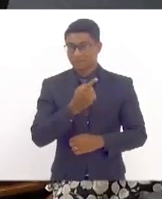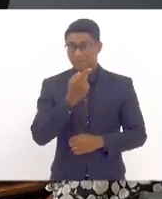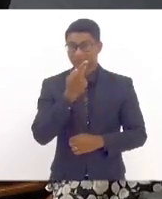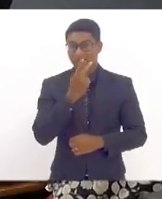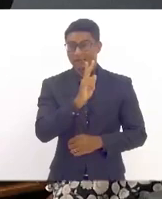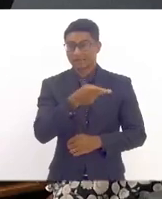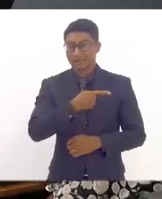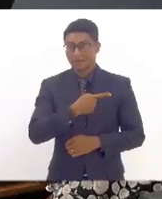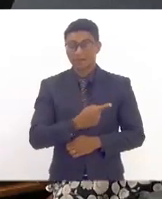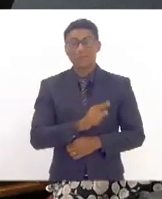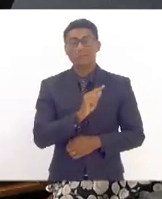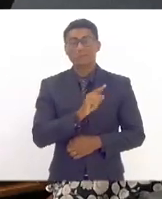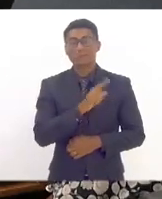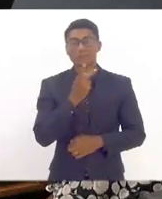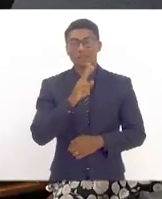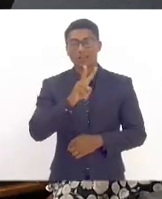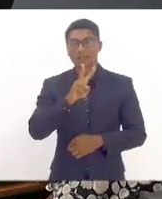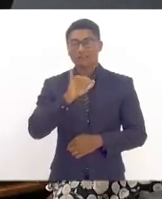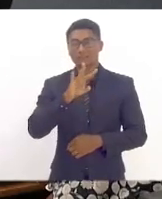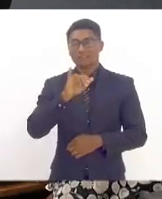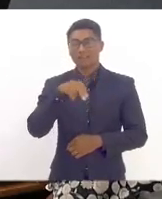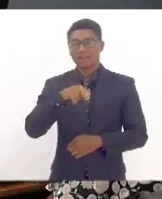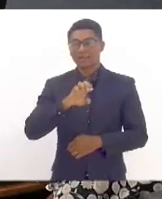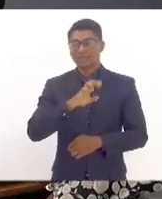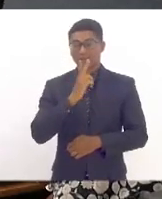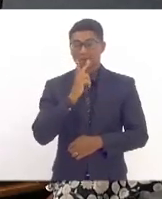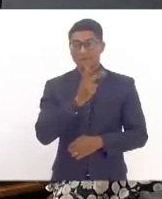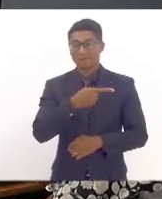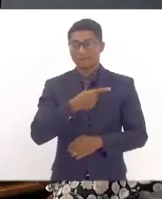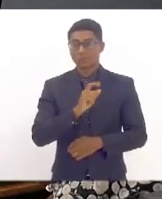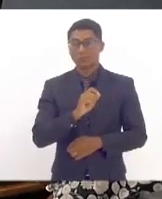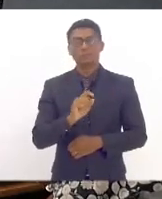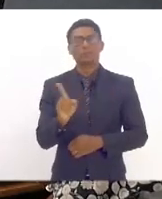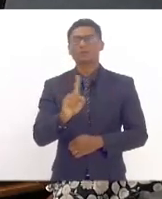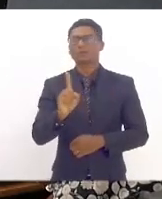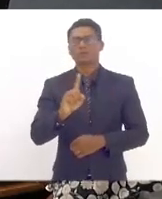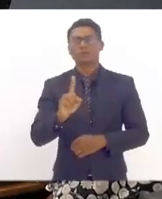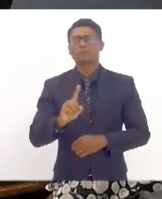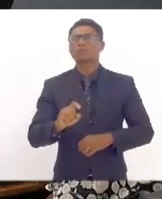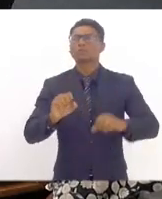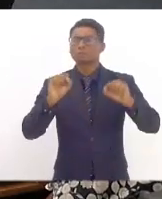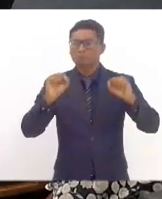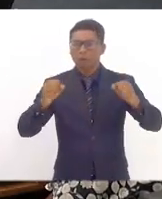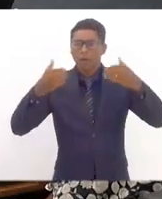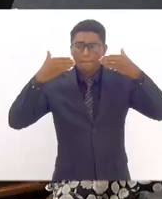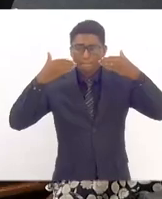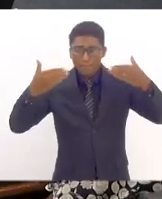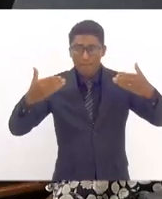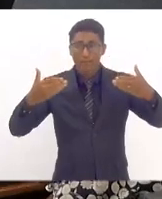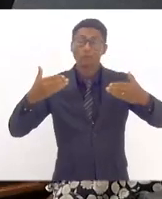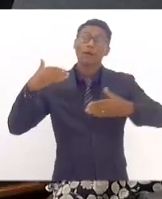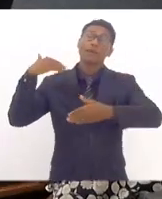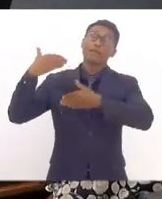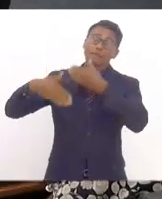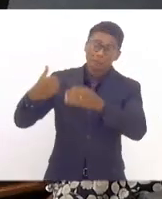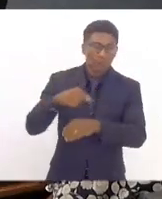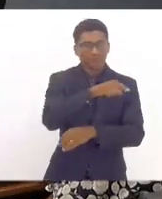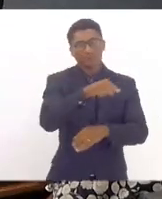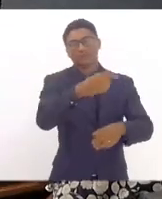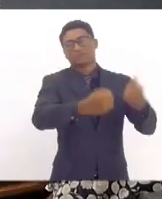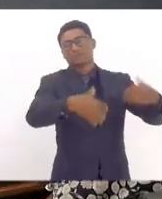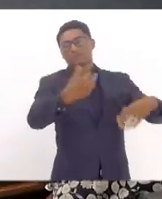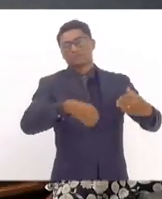é lindo aqui é o ponto Viviane isso aqui é o ponto Viviane falou que não a gente pode chamar a apresentação depois antes fala